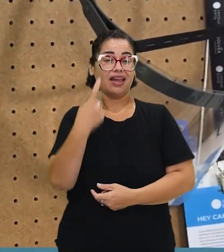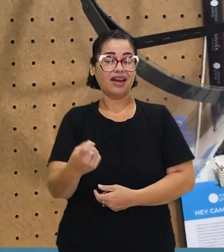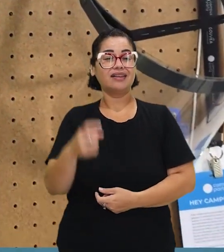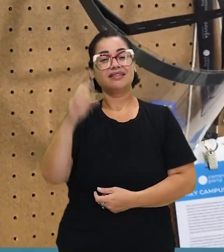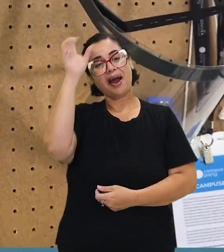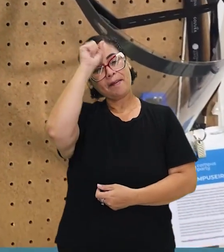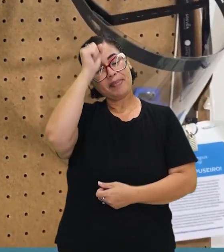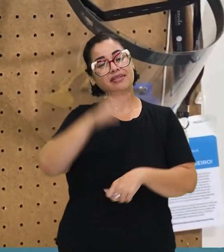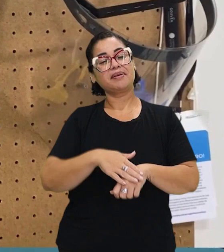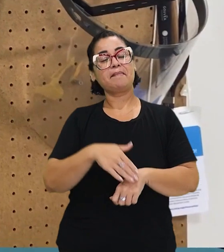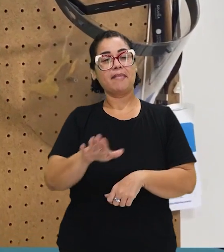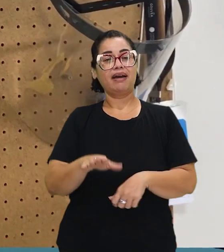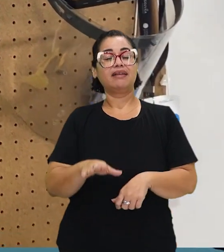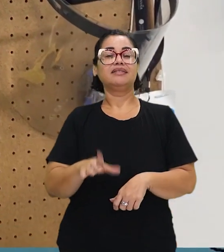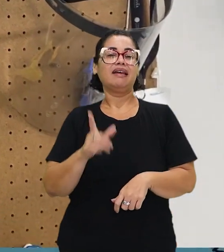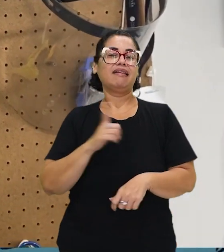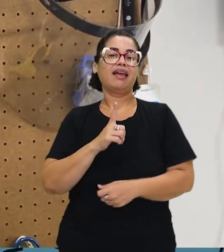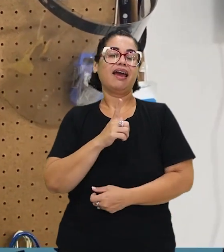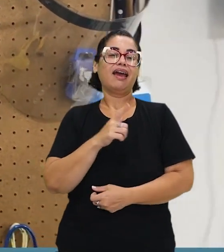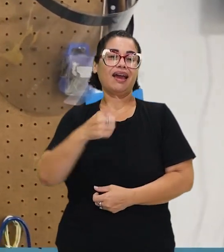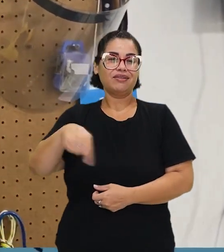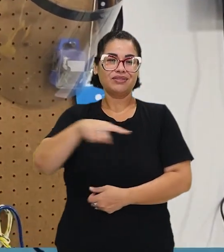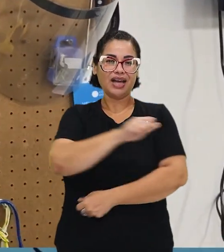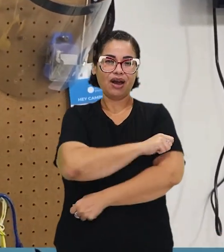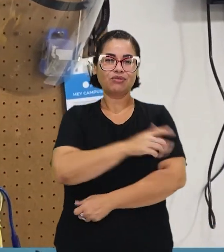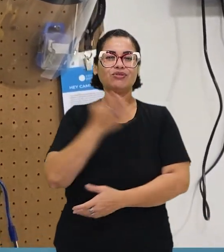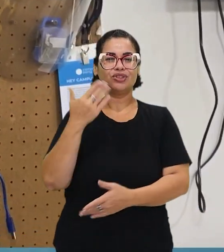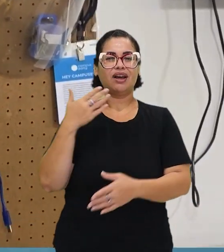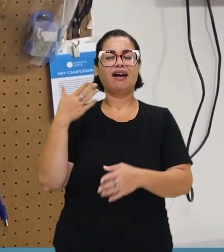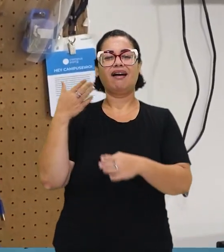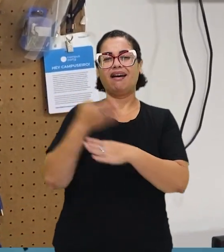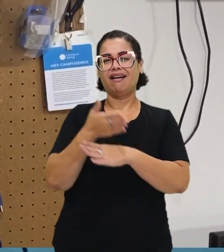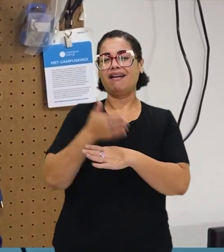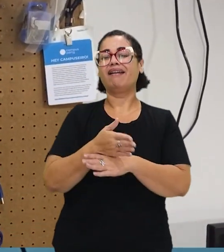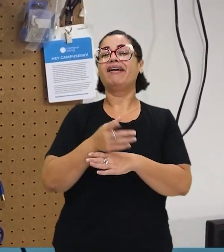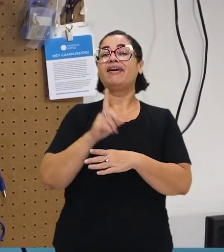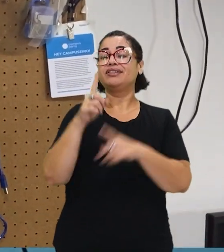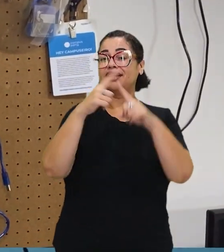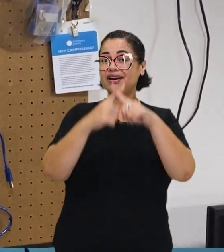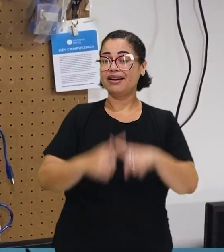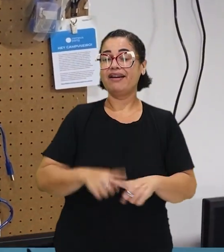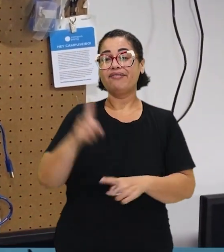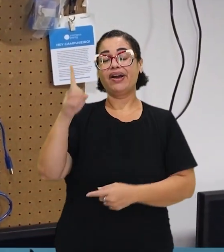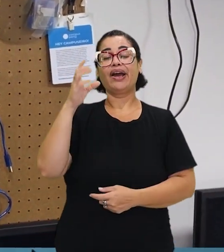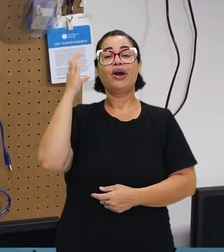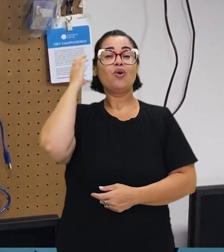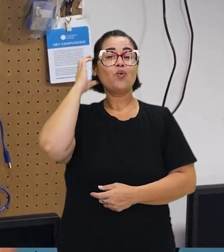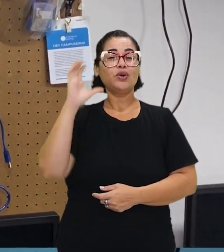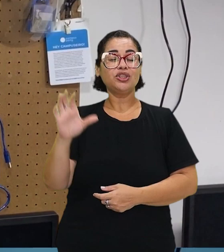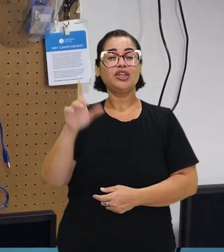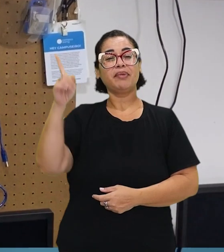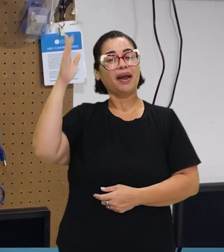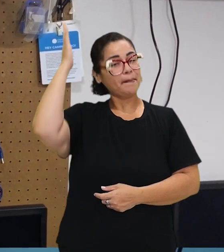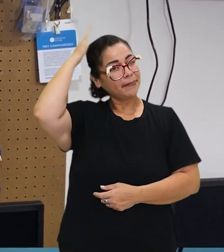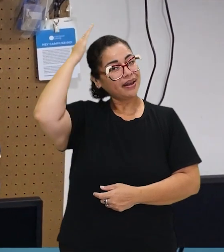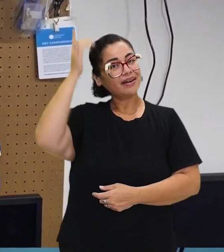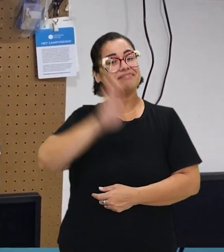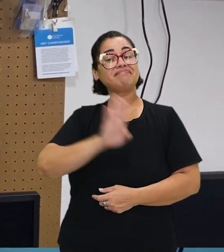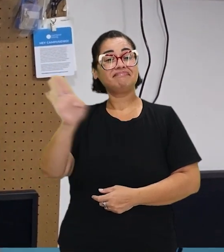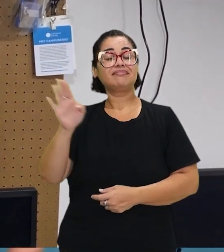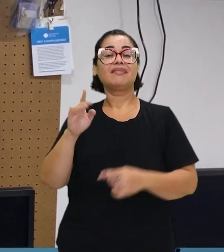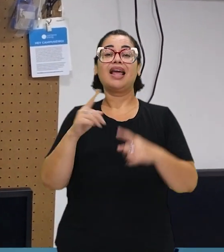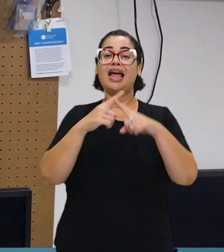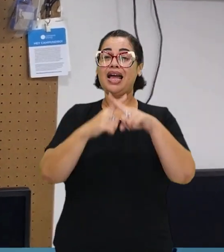aprendizado. E temos alunos aqui que já participaram de eventos até em Curitiba, no Paraná, esse laboratório em função da